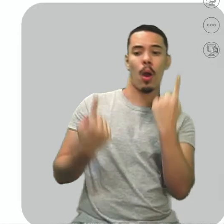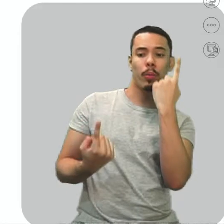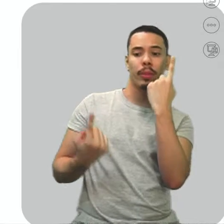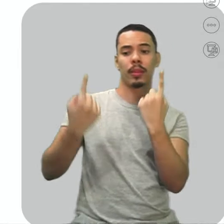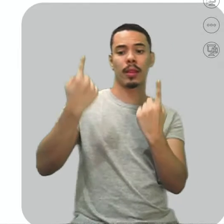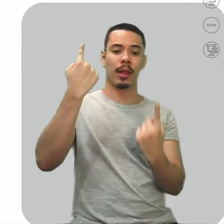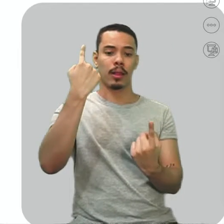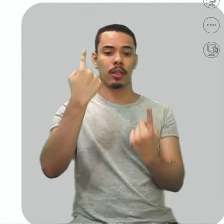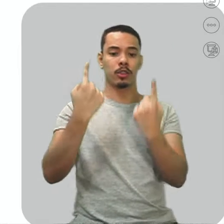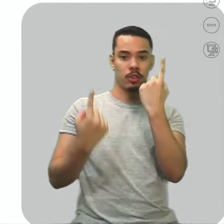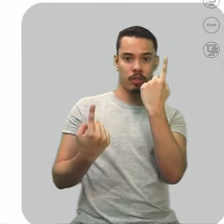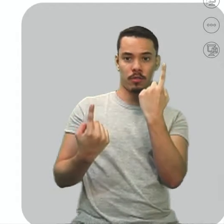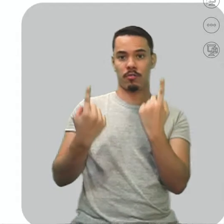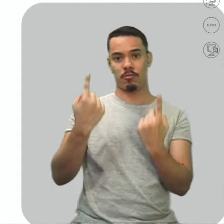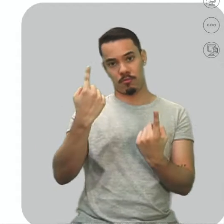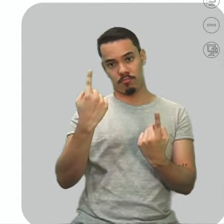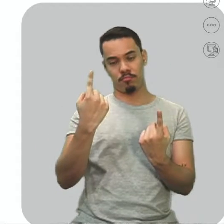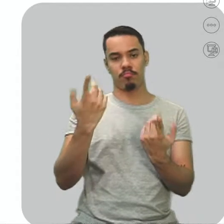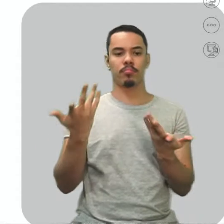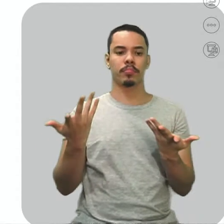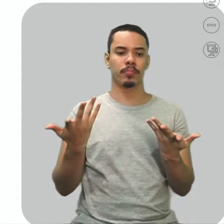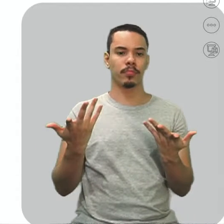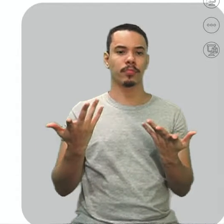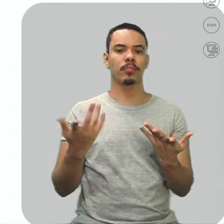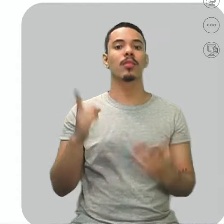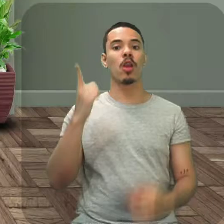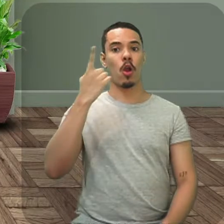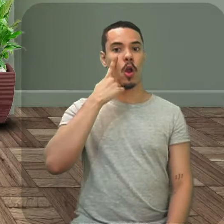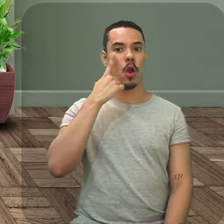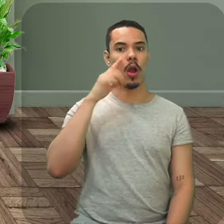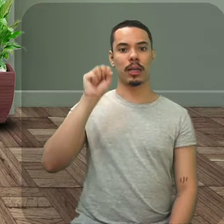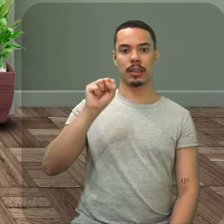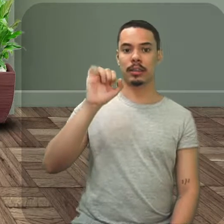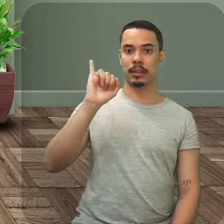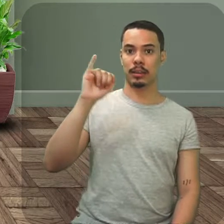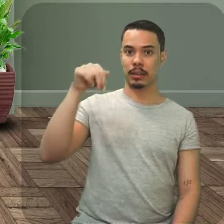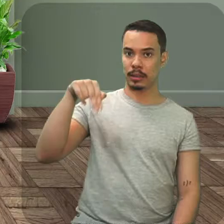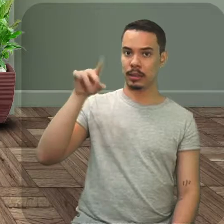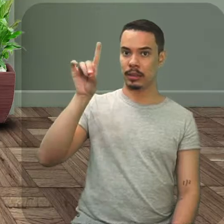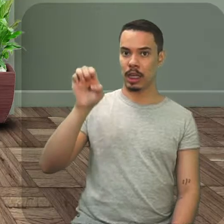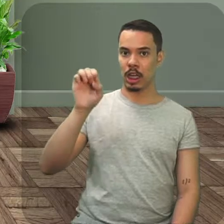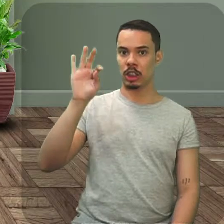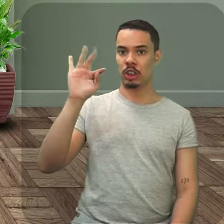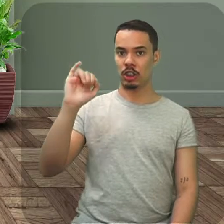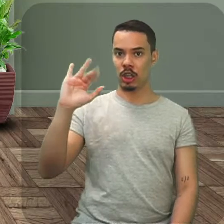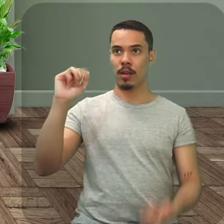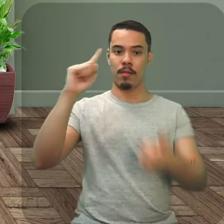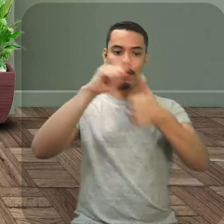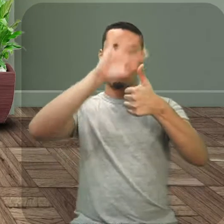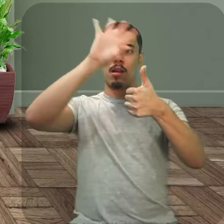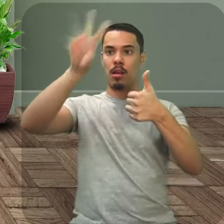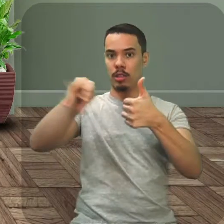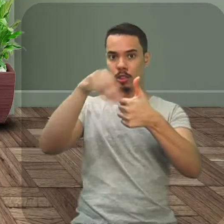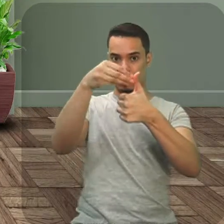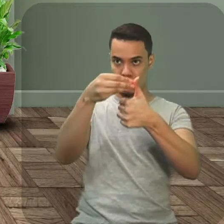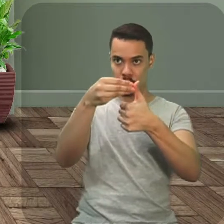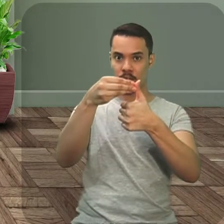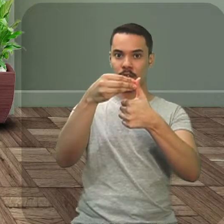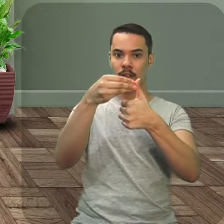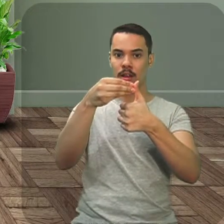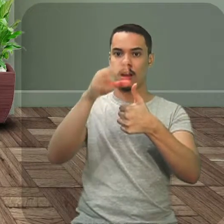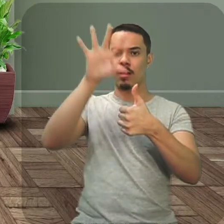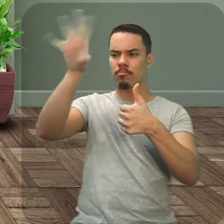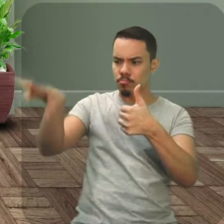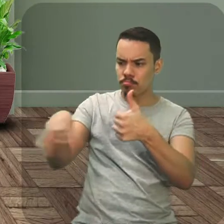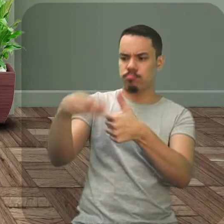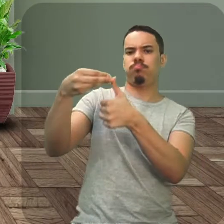alternativa tão sindética ó você não pode ficar cinco aditiva da ideia